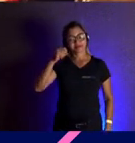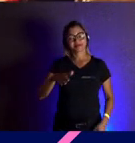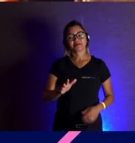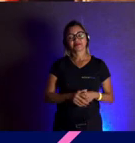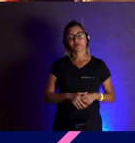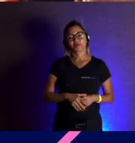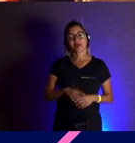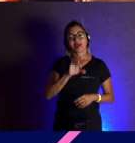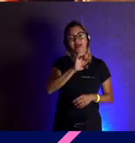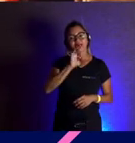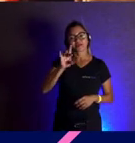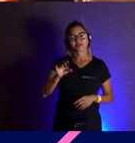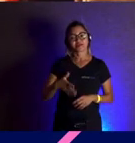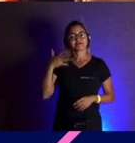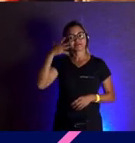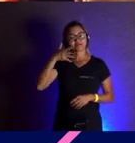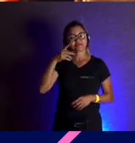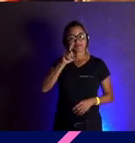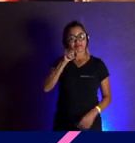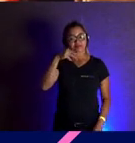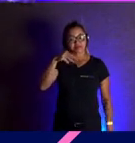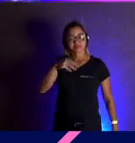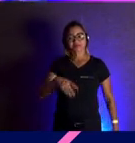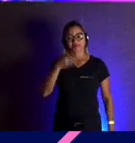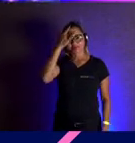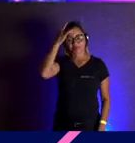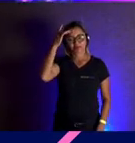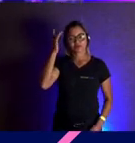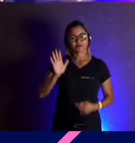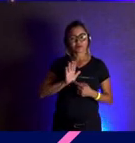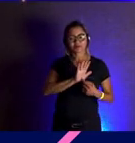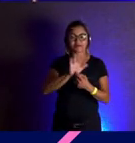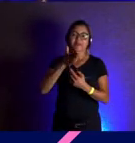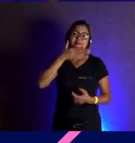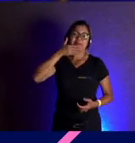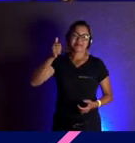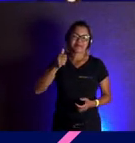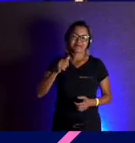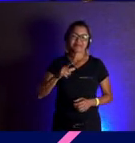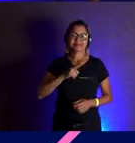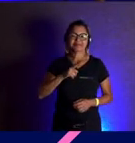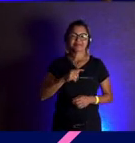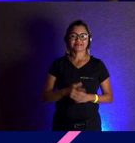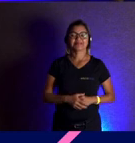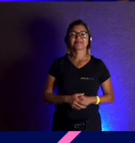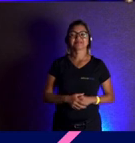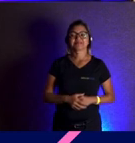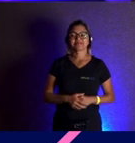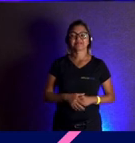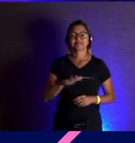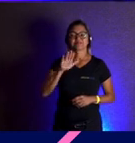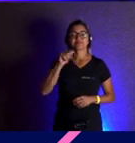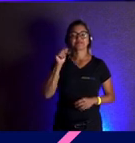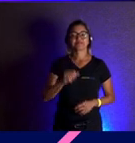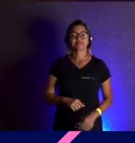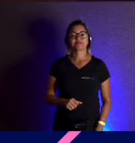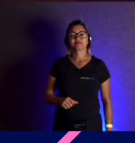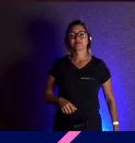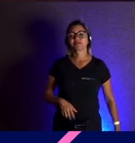Ivana Fácio, ela é a jornalista da Mente Alemana, ela é a gente Lídia Cadeirinha.